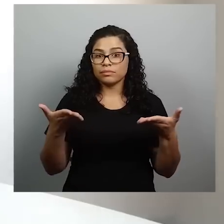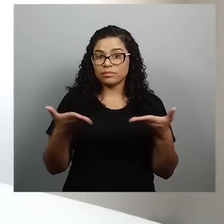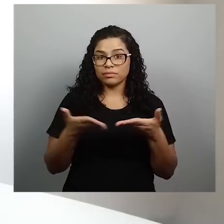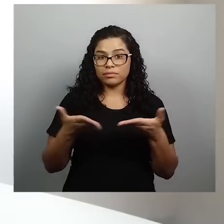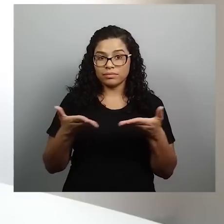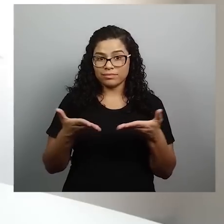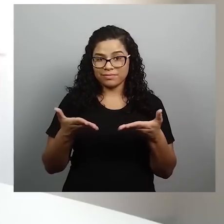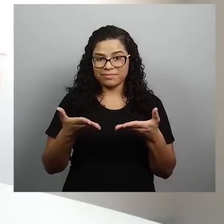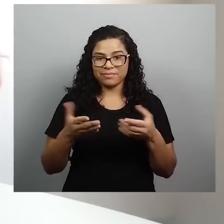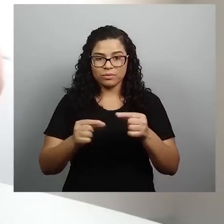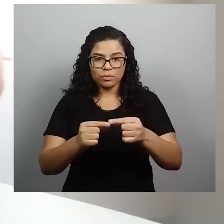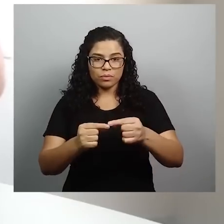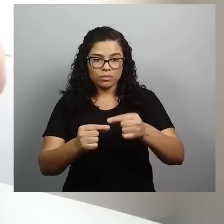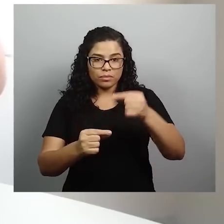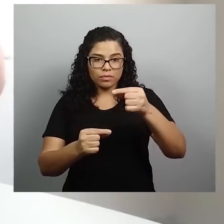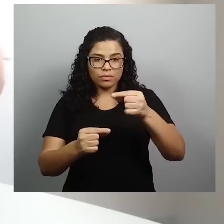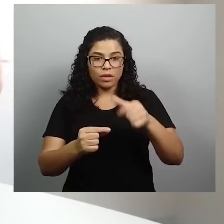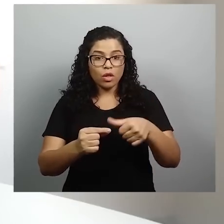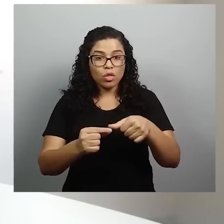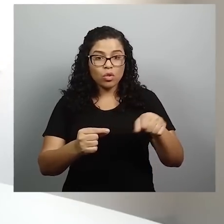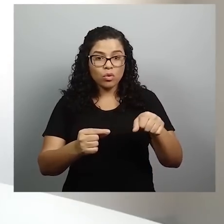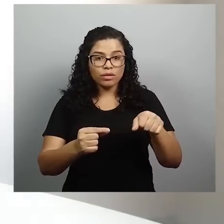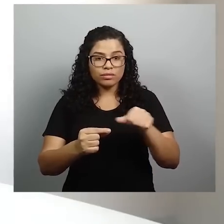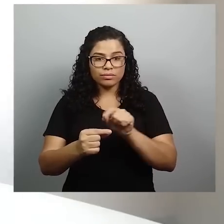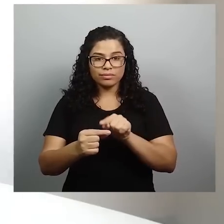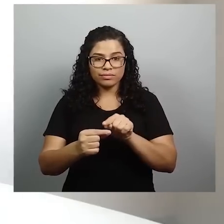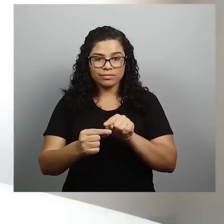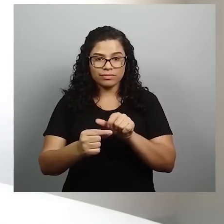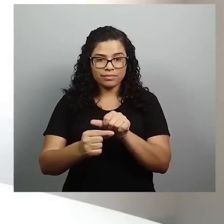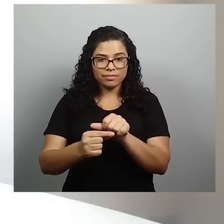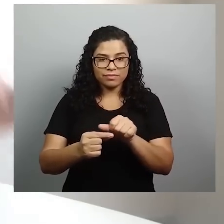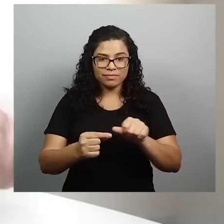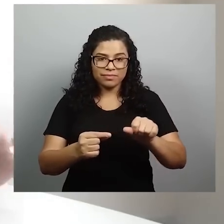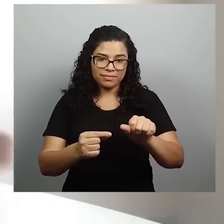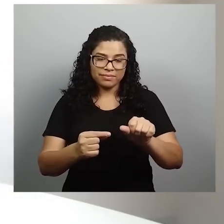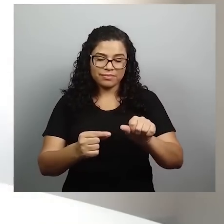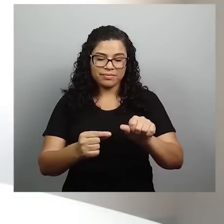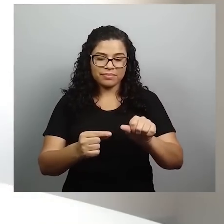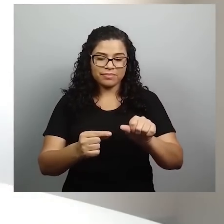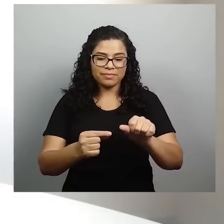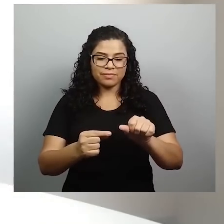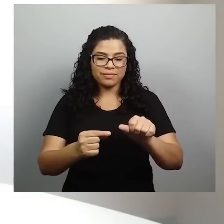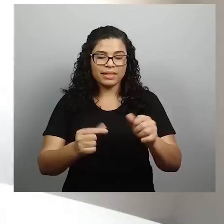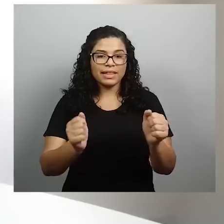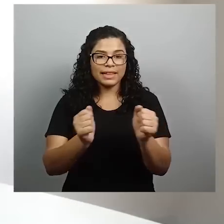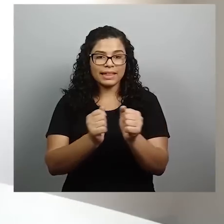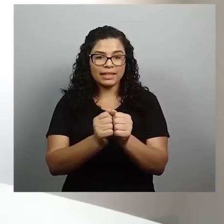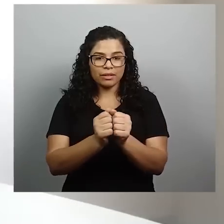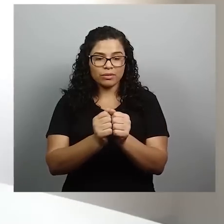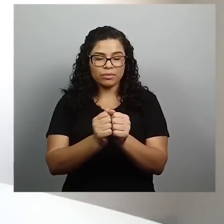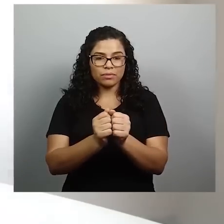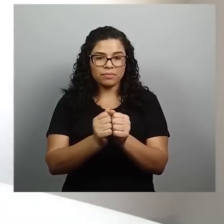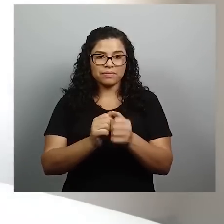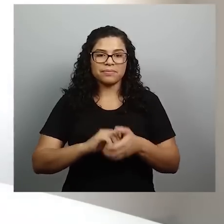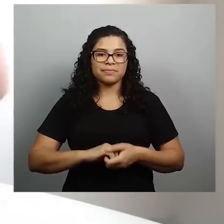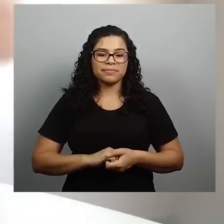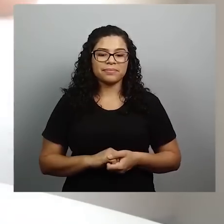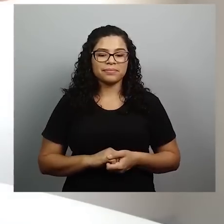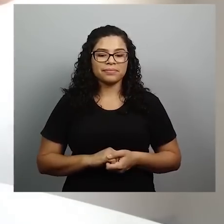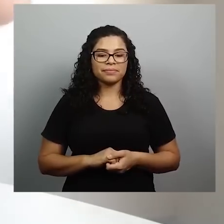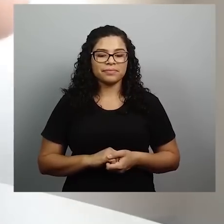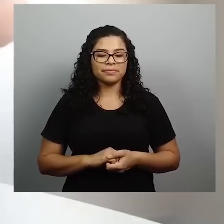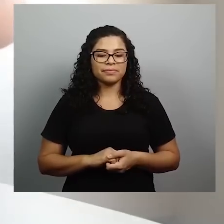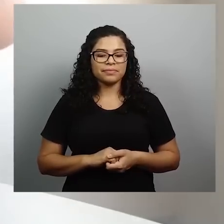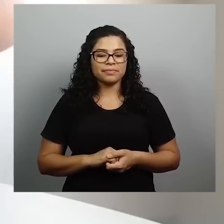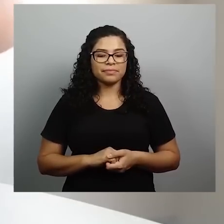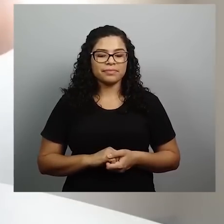Então agora você vai colocar um pedacinho de durex aqui na ponta do canudo e colocá-la aqui dentro,